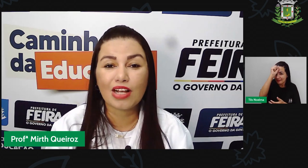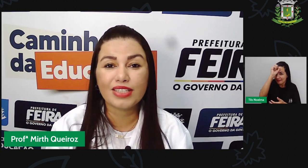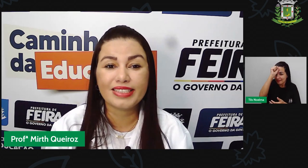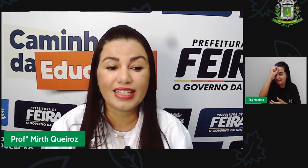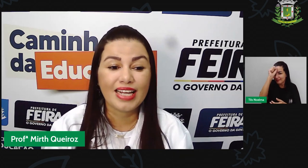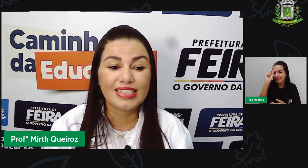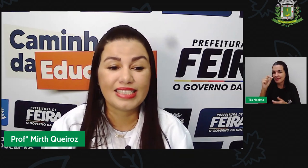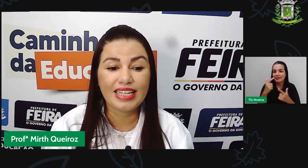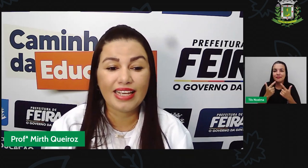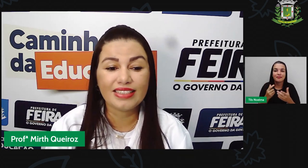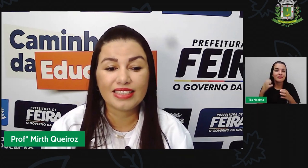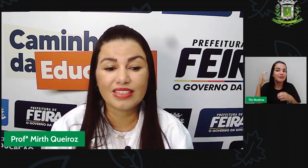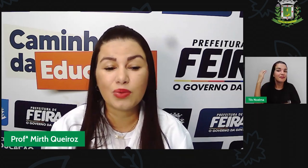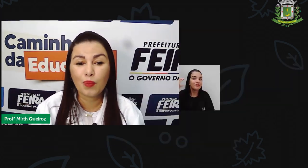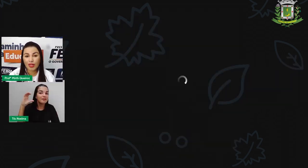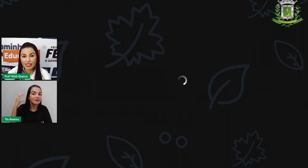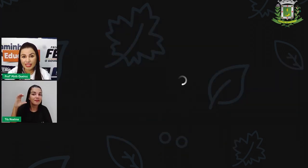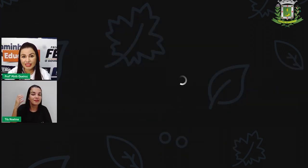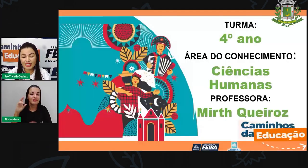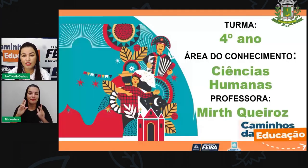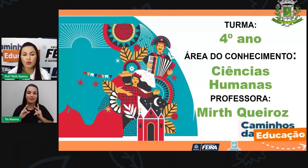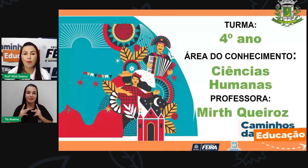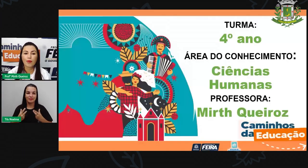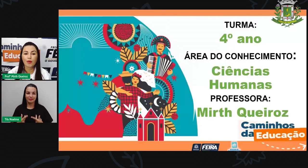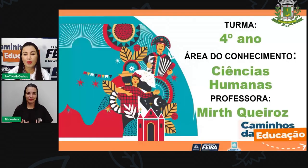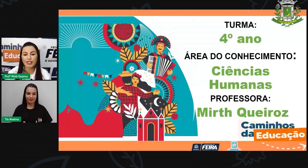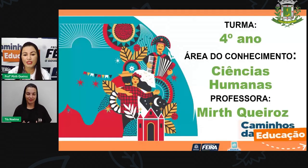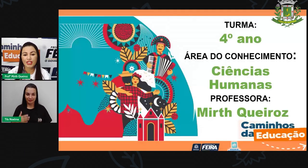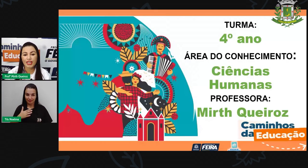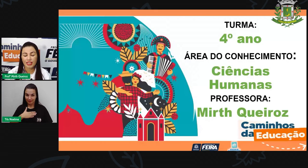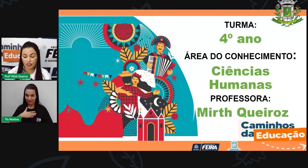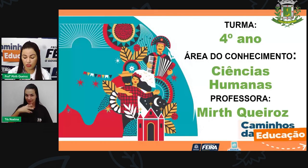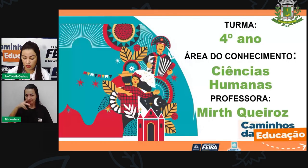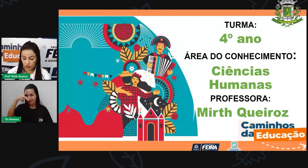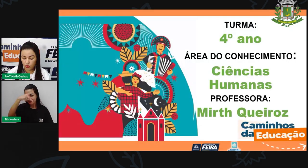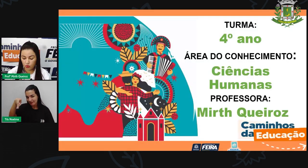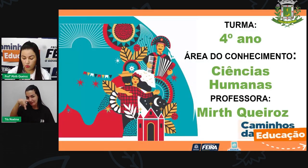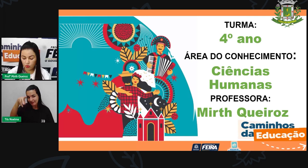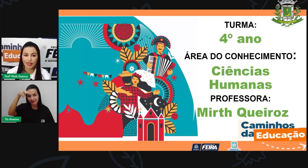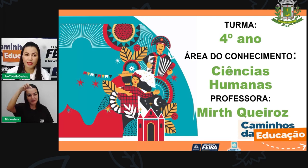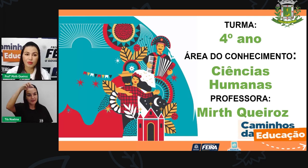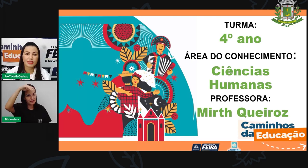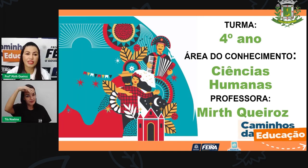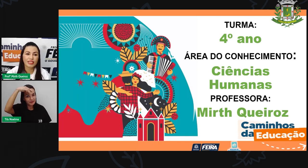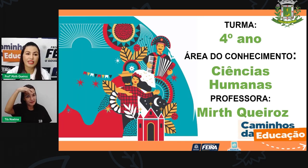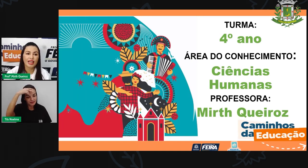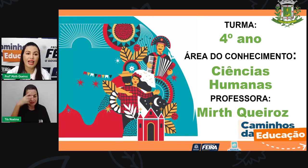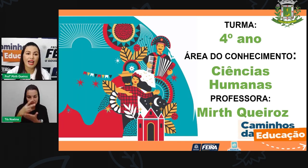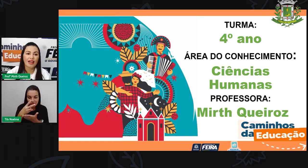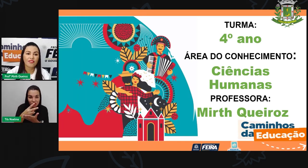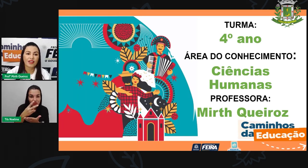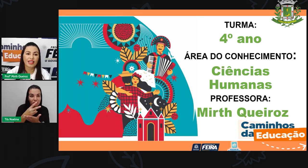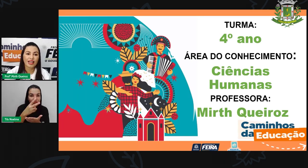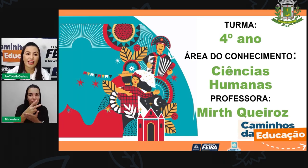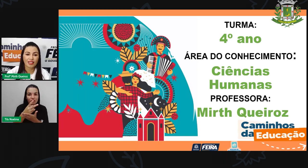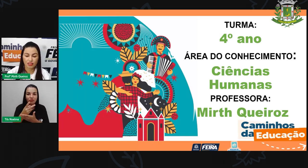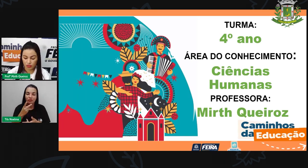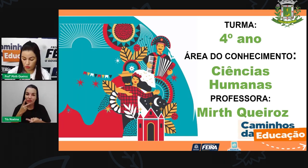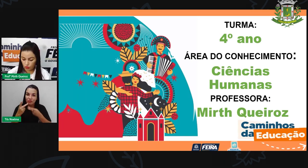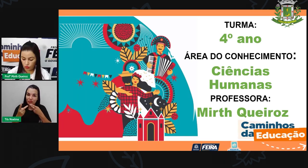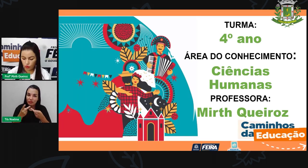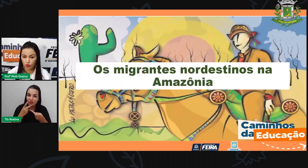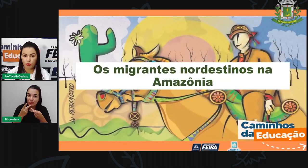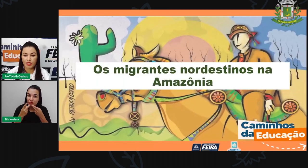teremos aula de ciências humanas, eu sou a Pró Misti, e nós continuaremos aí a falar